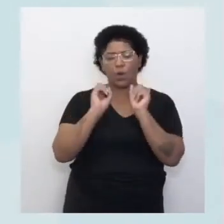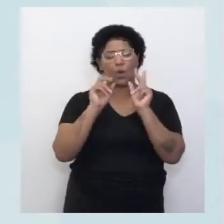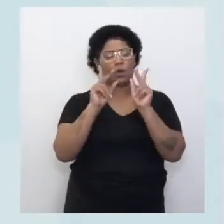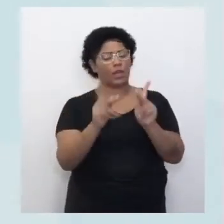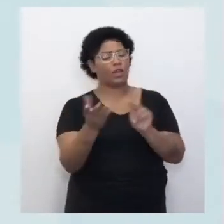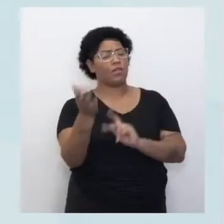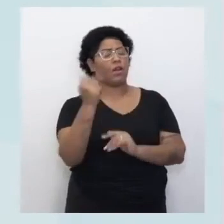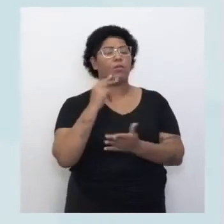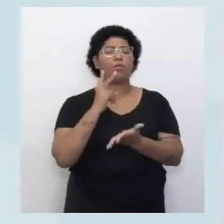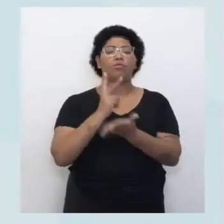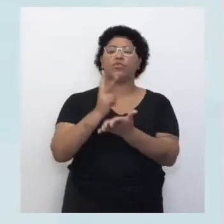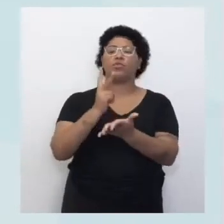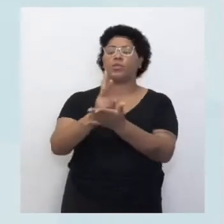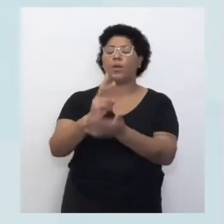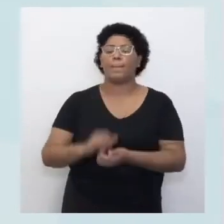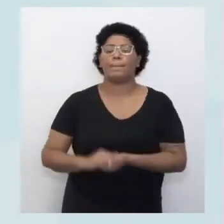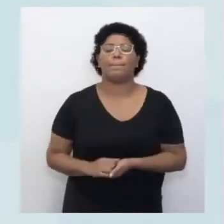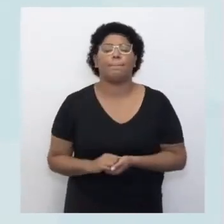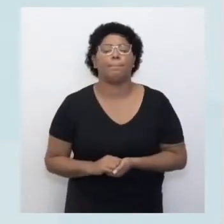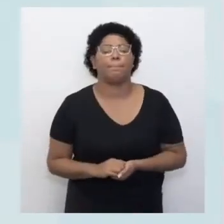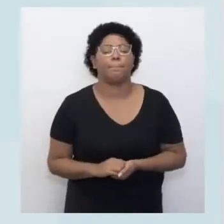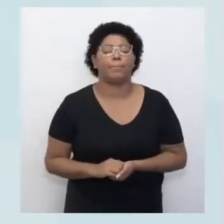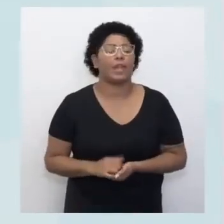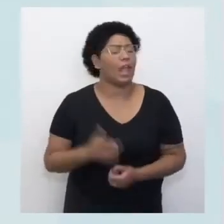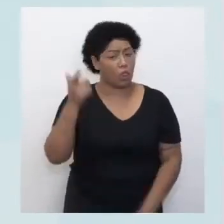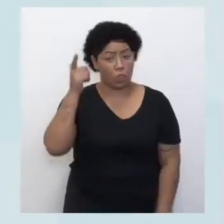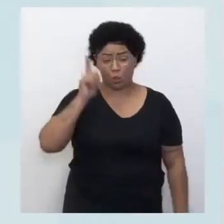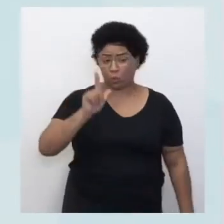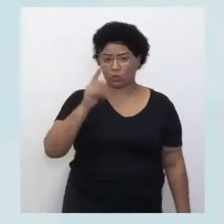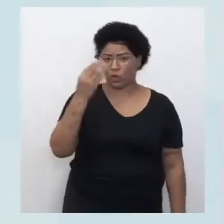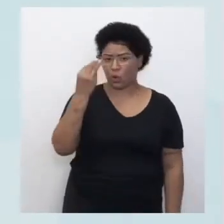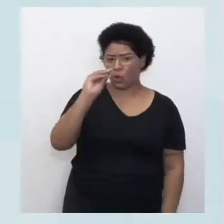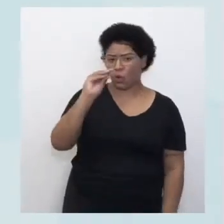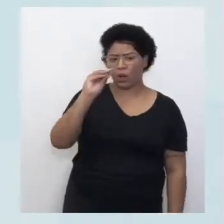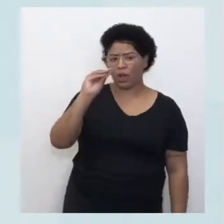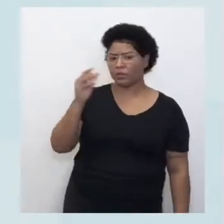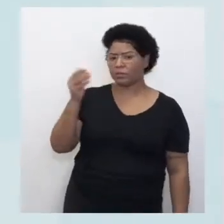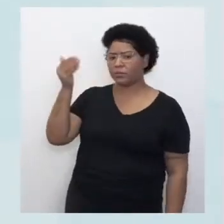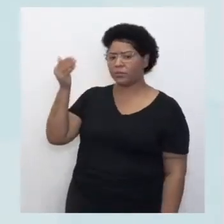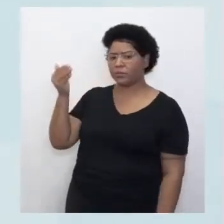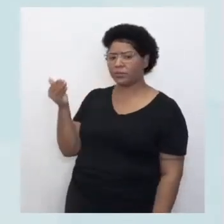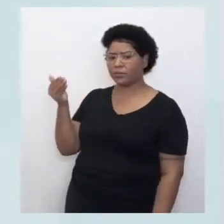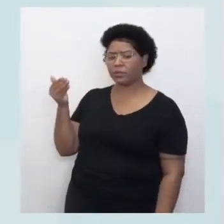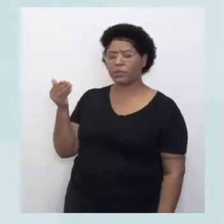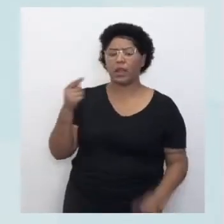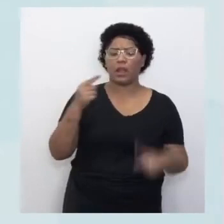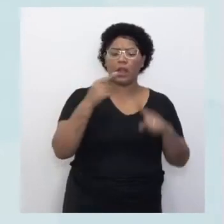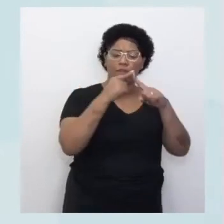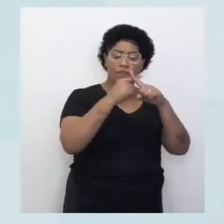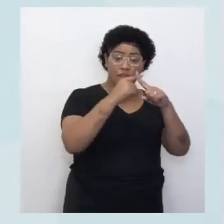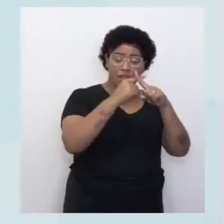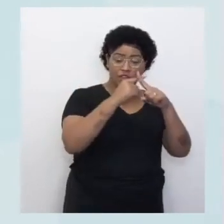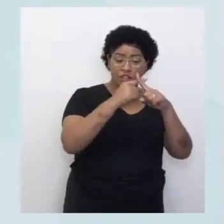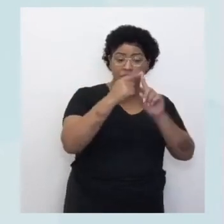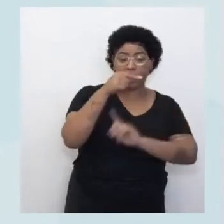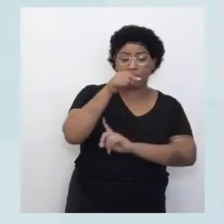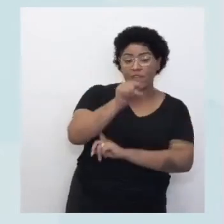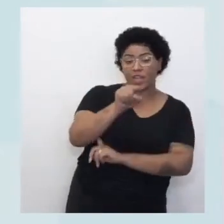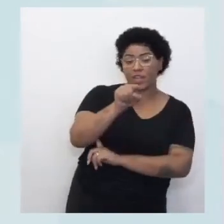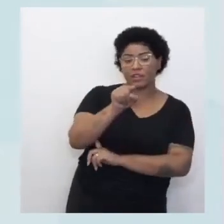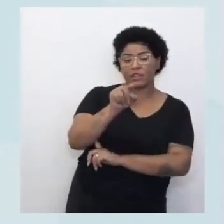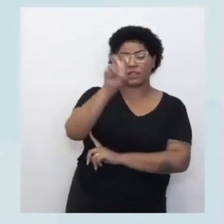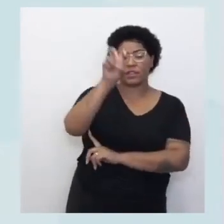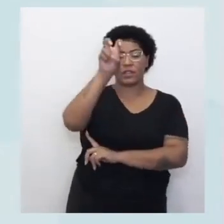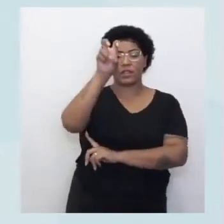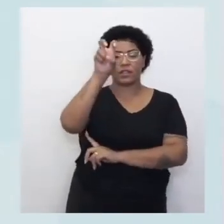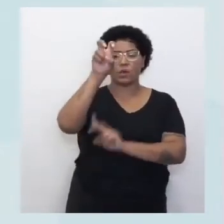vamos continuar. Em cima, eu não consigo efetuar a multiplicação, então eu repito. X